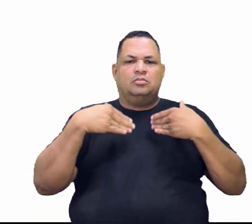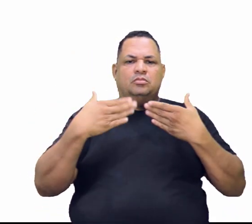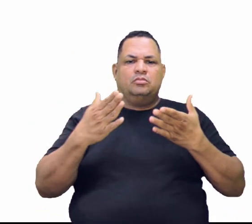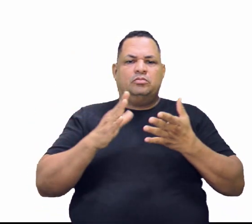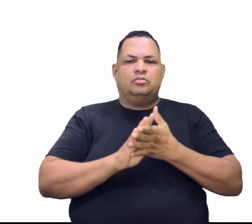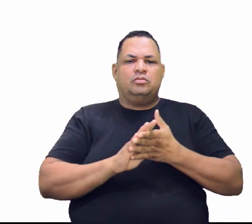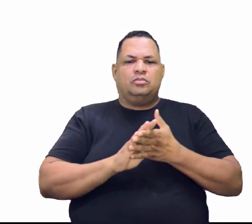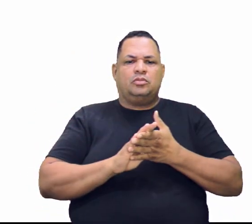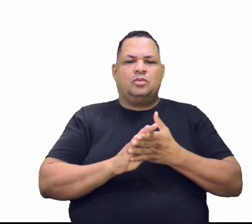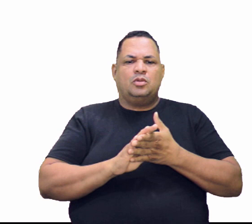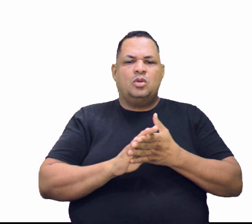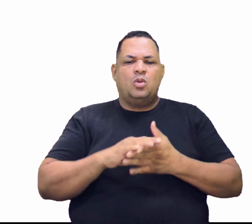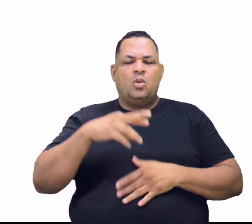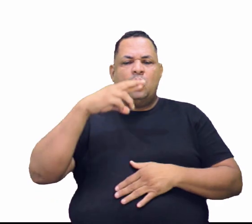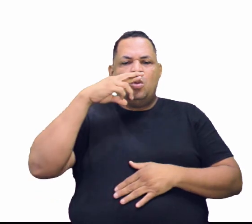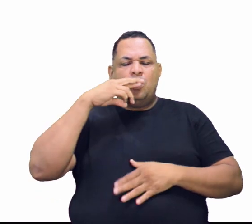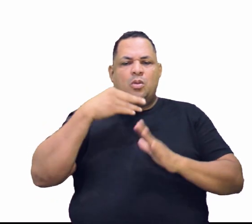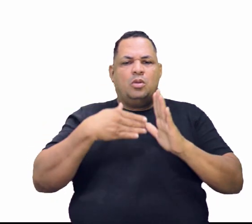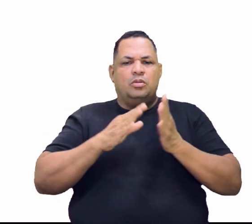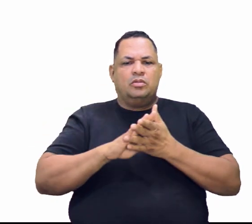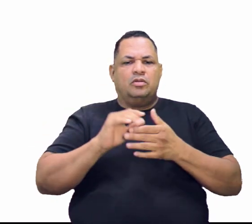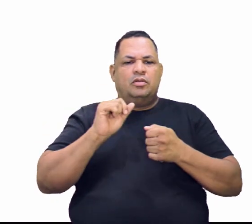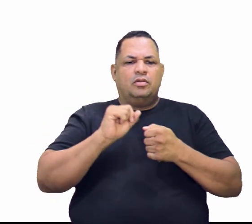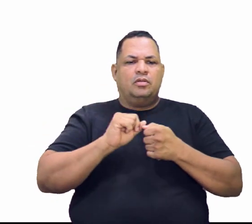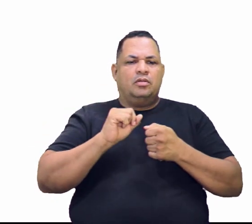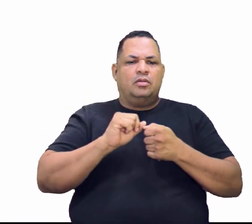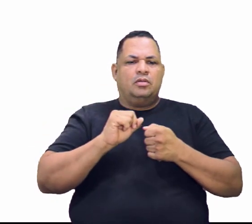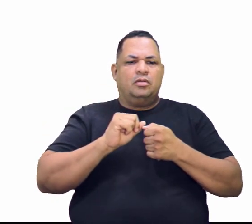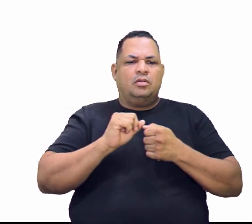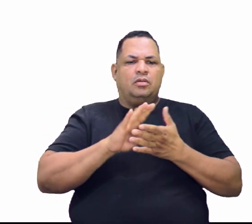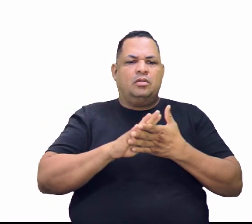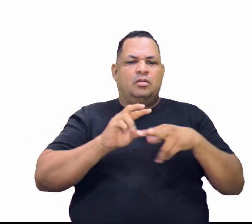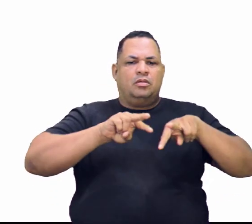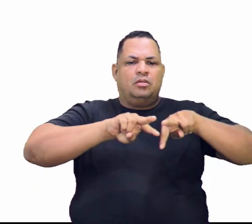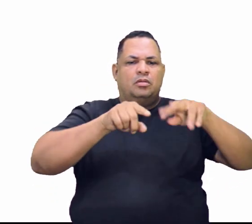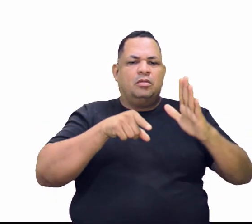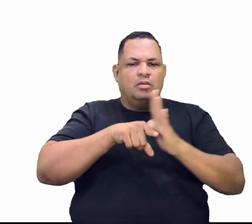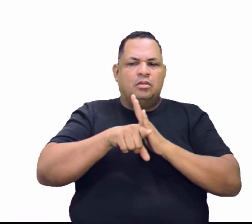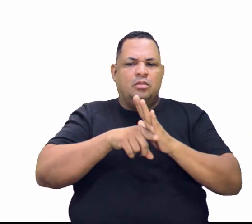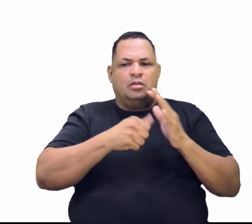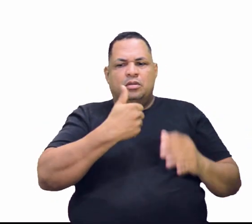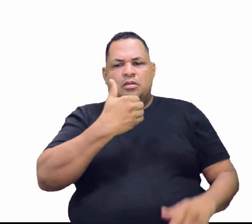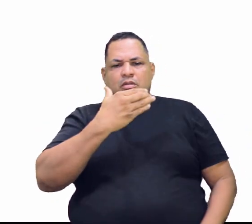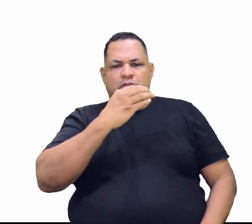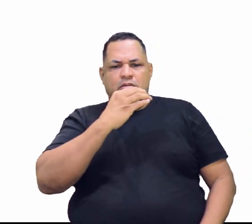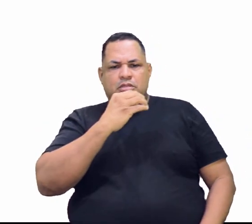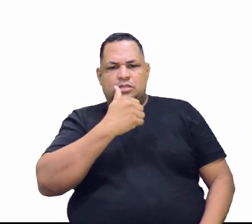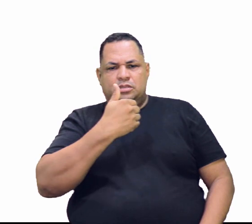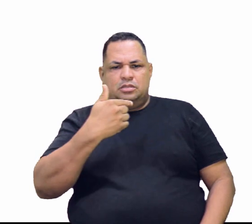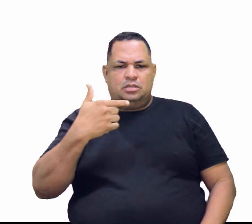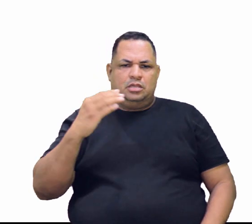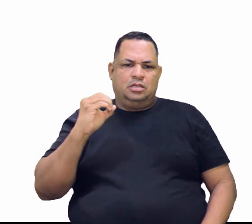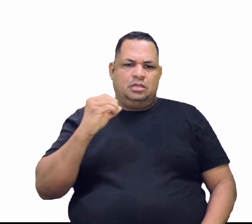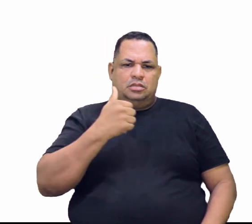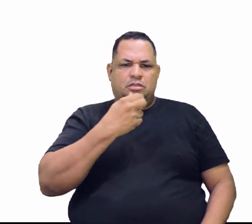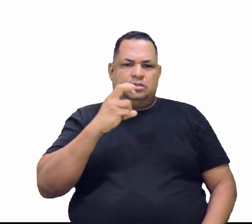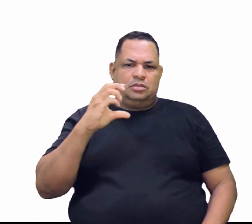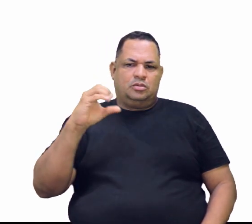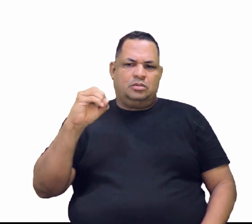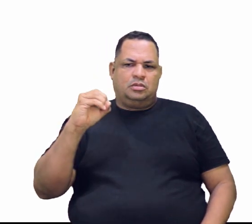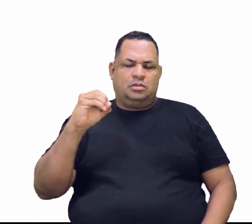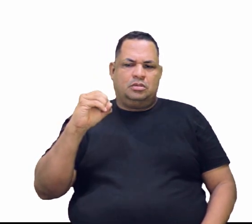regionais. A expedição, ela passou por vilarejos de Guia,